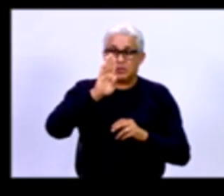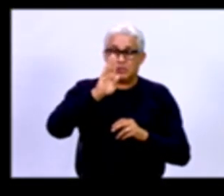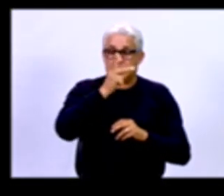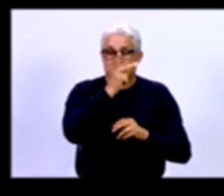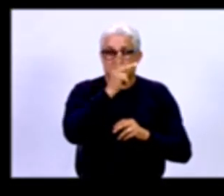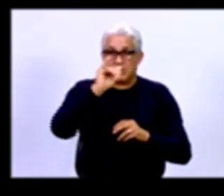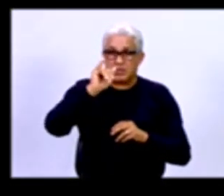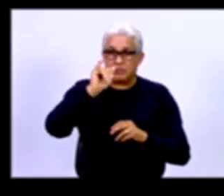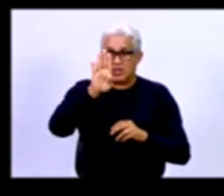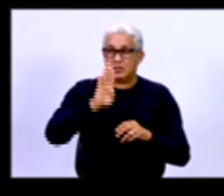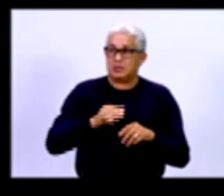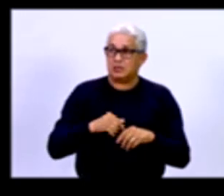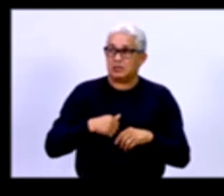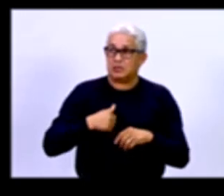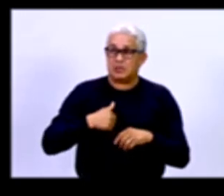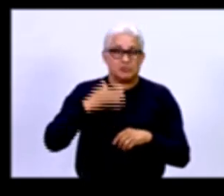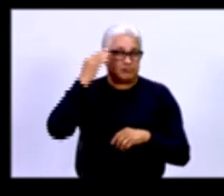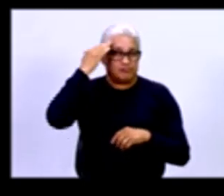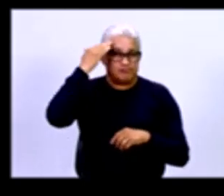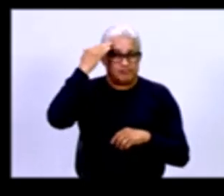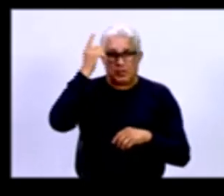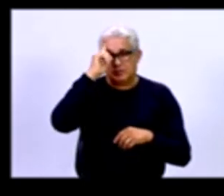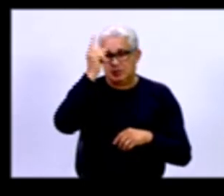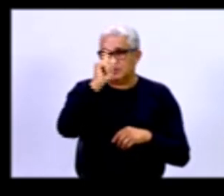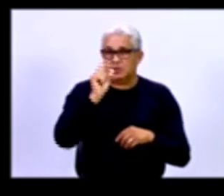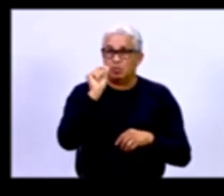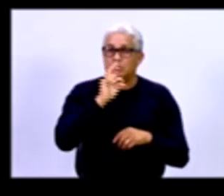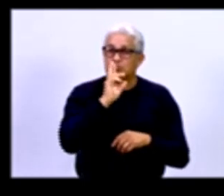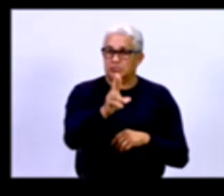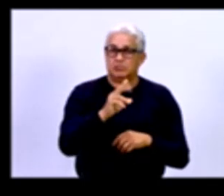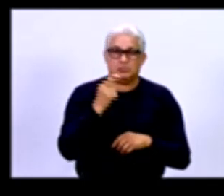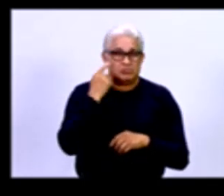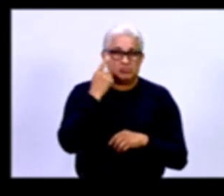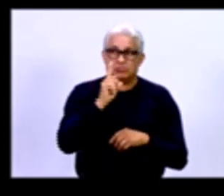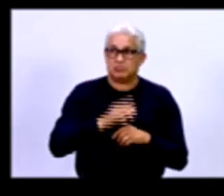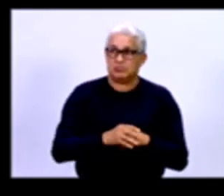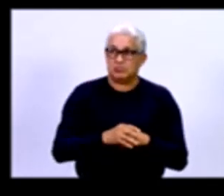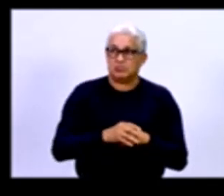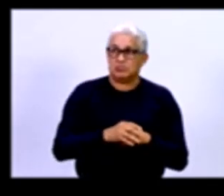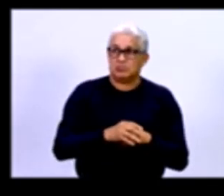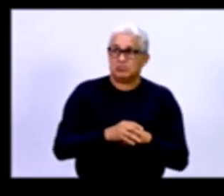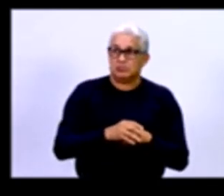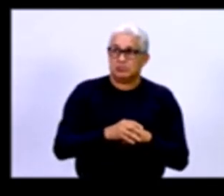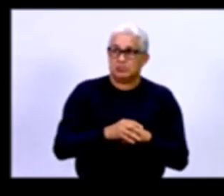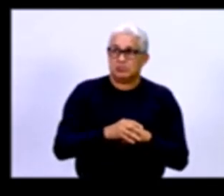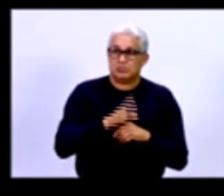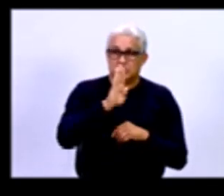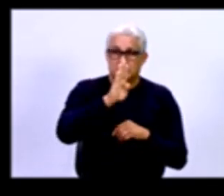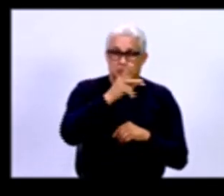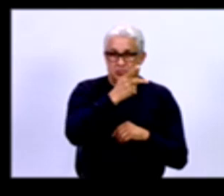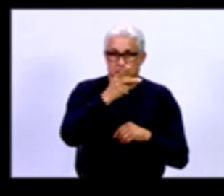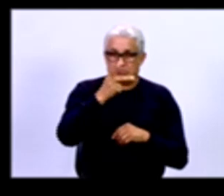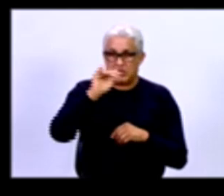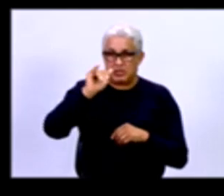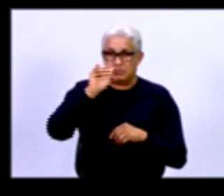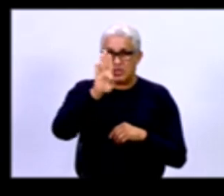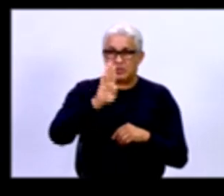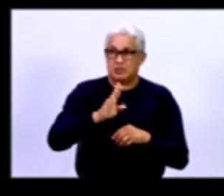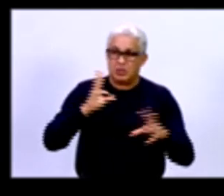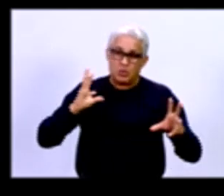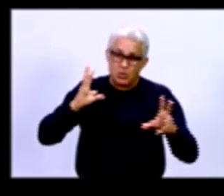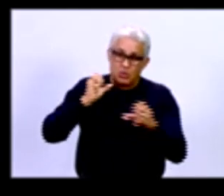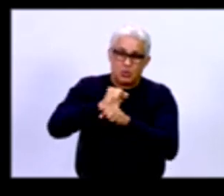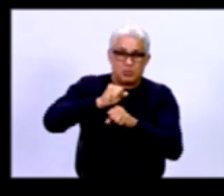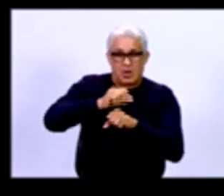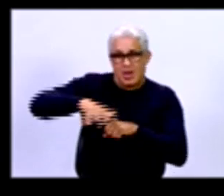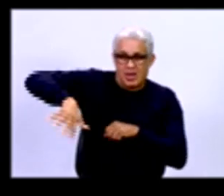bem assim, sabendo o que é não, para poder te responder não. O Produto Interno Bruto é toda a soma, né, geral